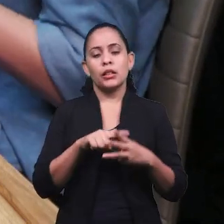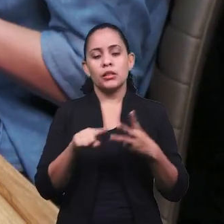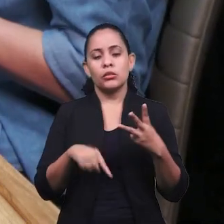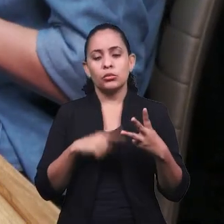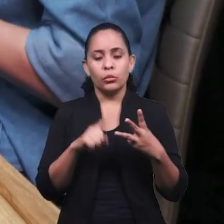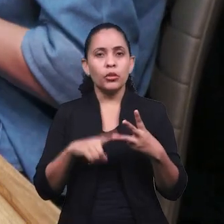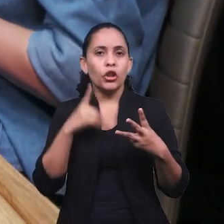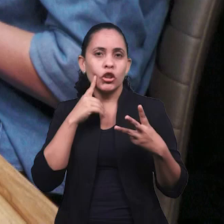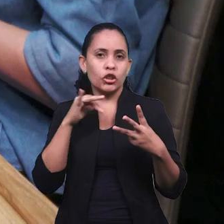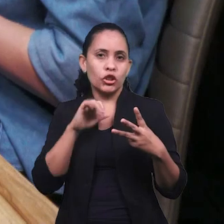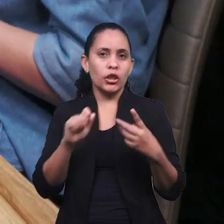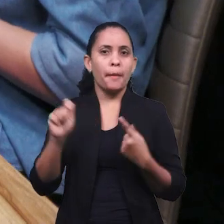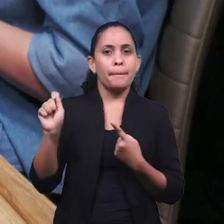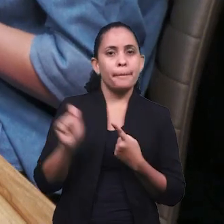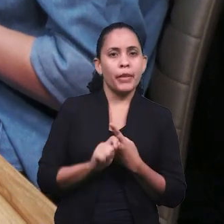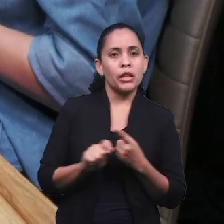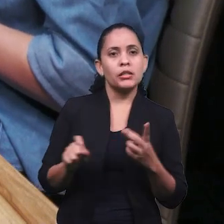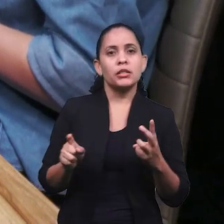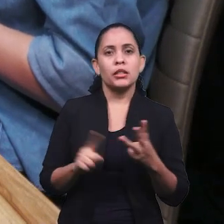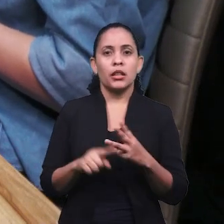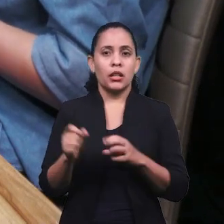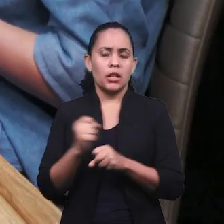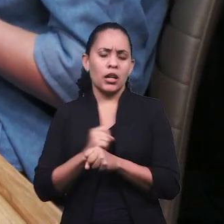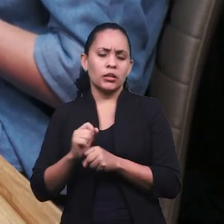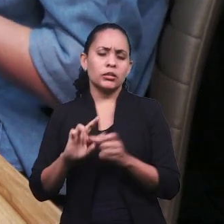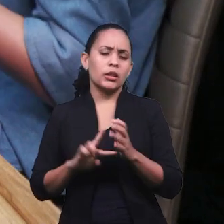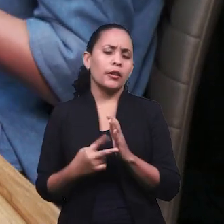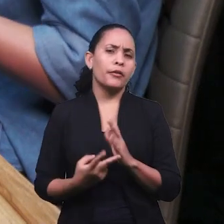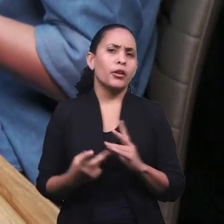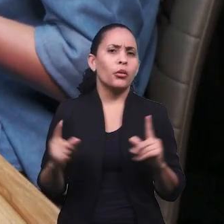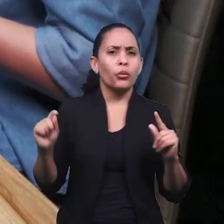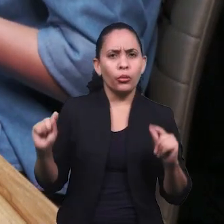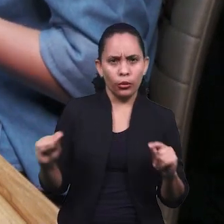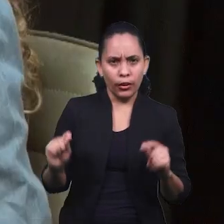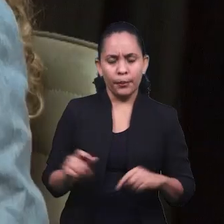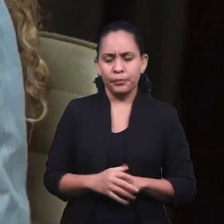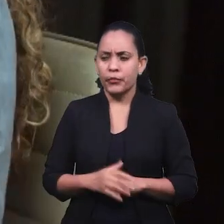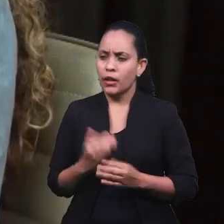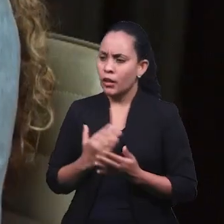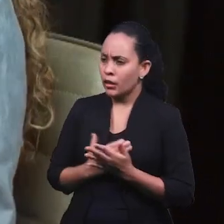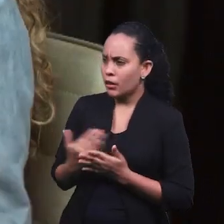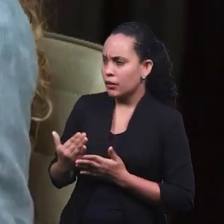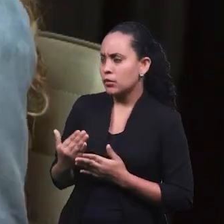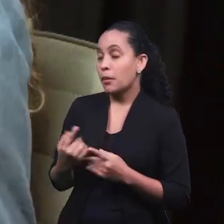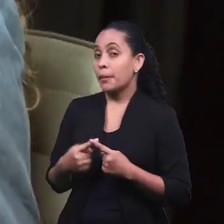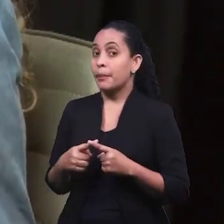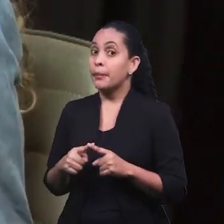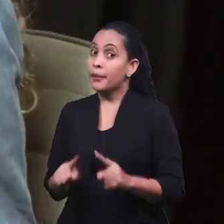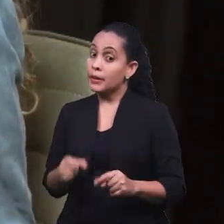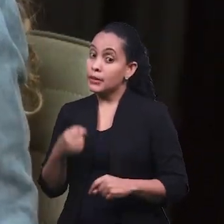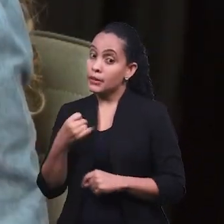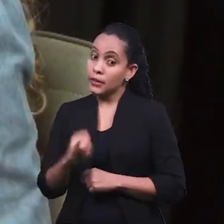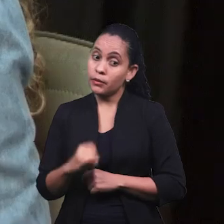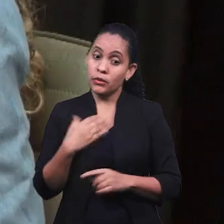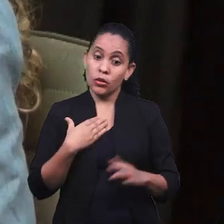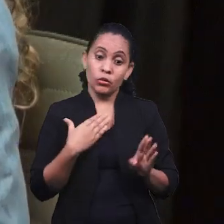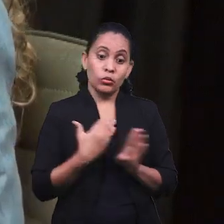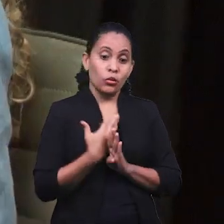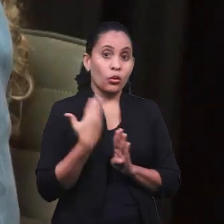servidores, qualquer coisa em volta da tecnologia, de vulnerabilidades. Ou seja, existem os testes que são feitos para a